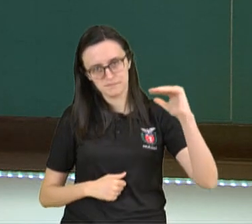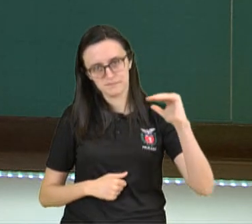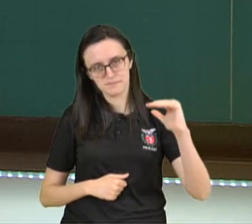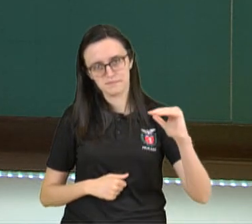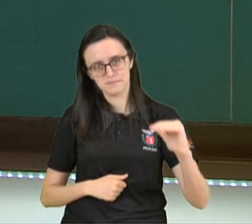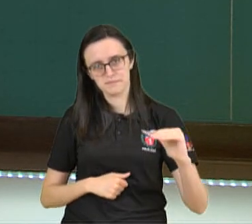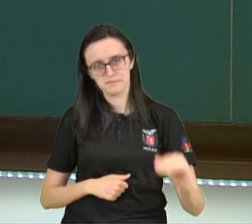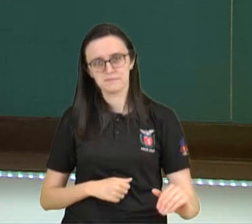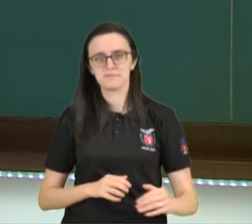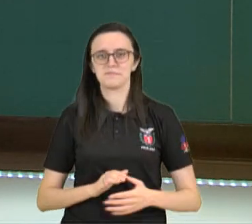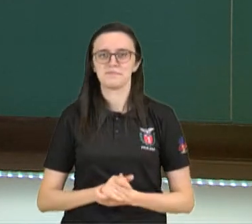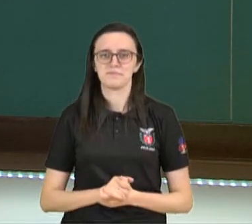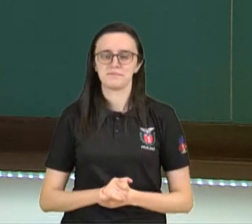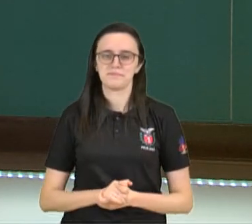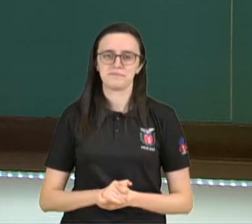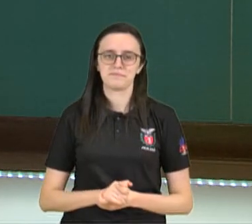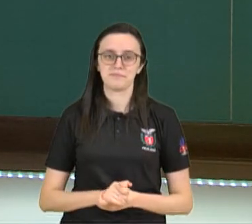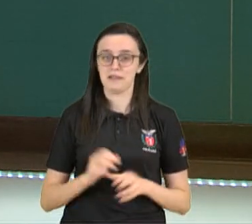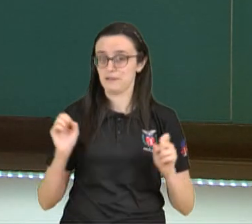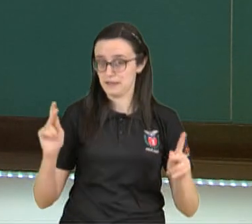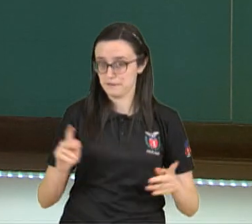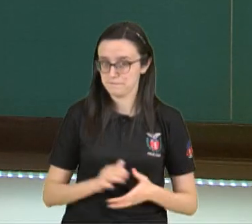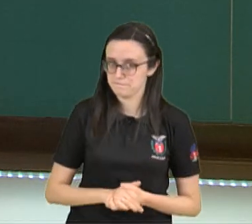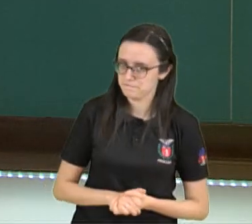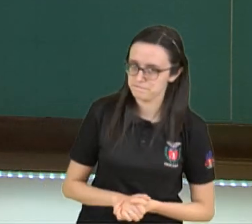ustedes tienen, ok?